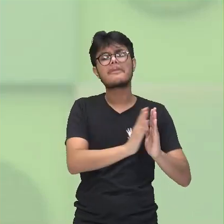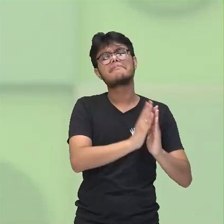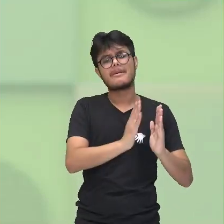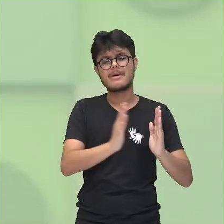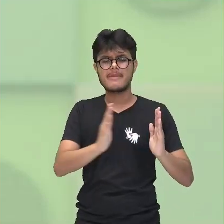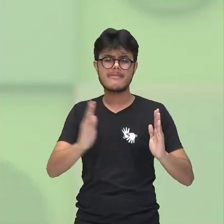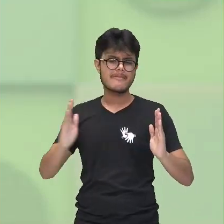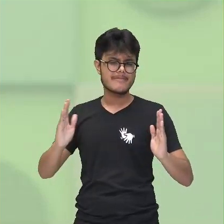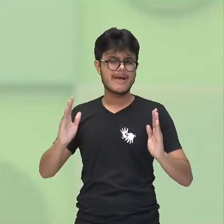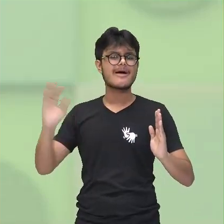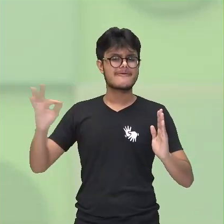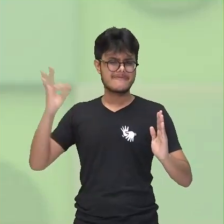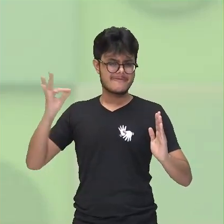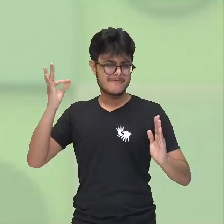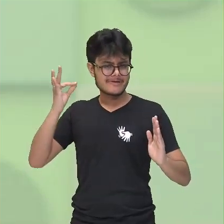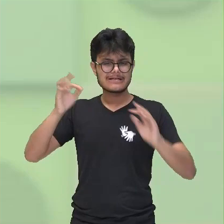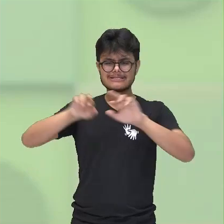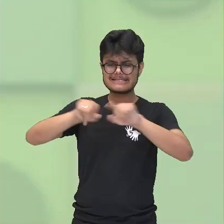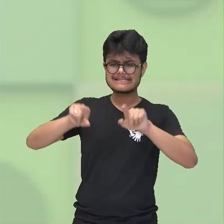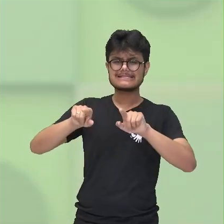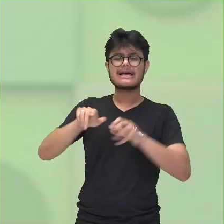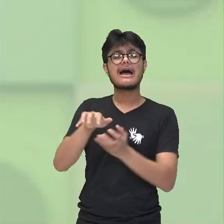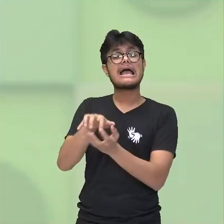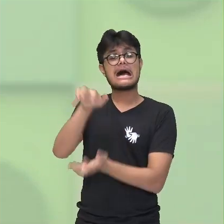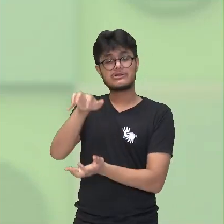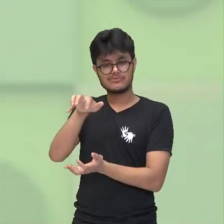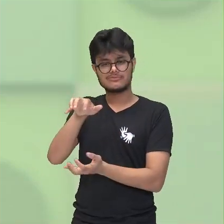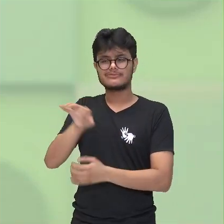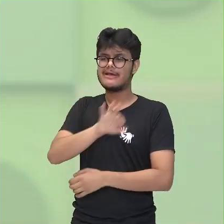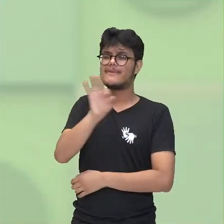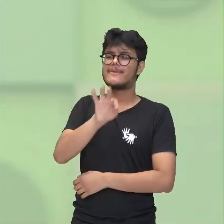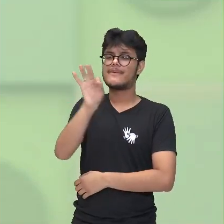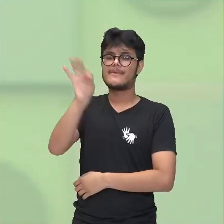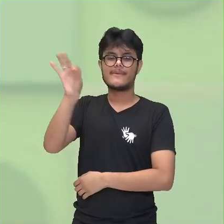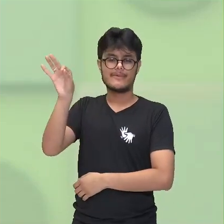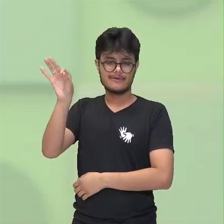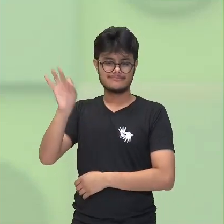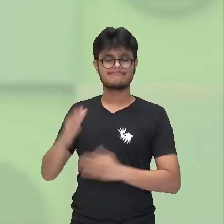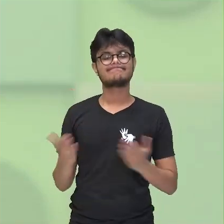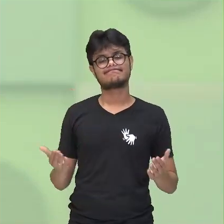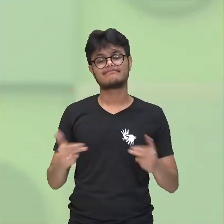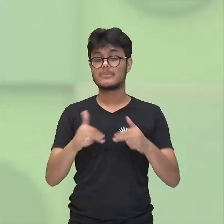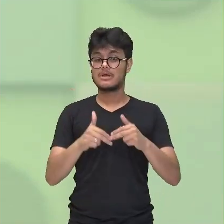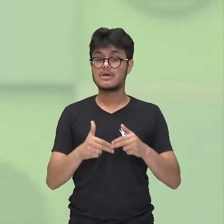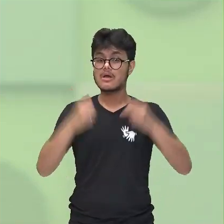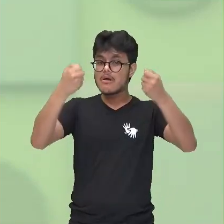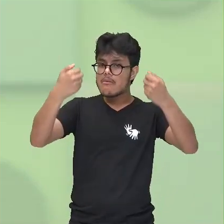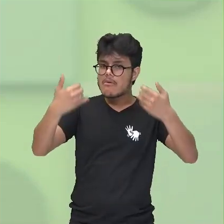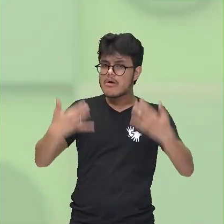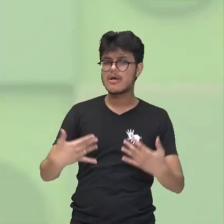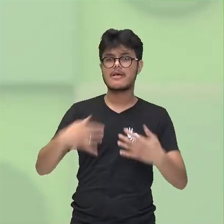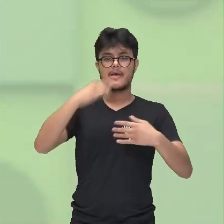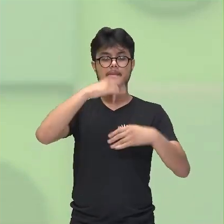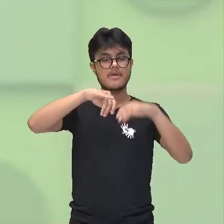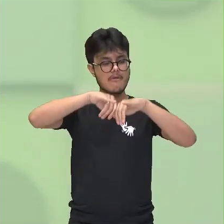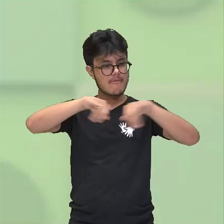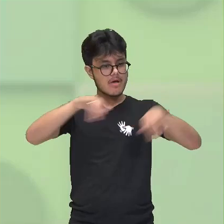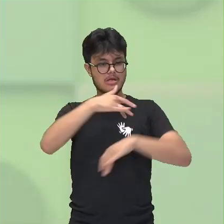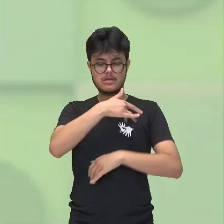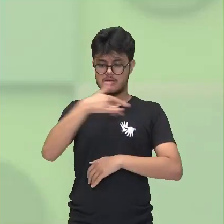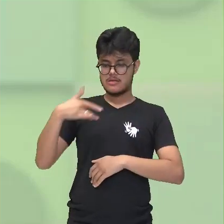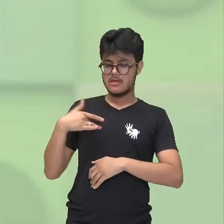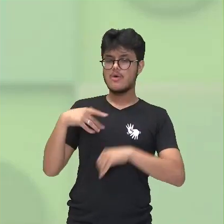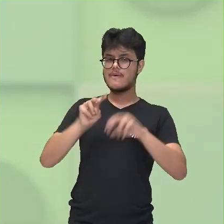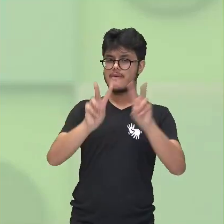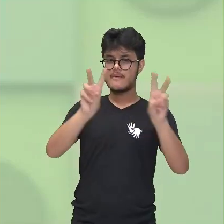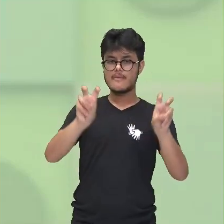ocorrer metamorfose, vai virar pupa até virar um novo mosquito. Por isso, quando a gente fala, por exemplo, nas campanhas sobre a dengue, a gente